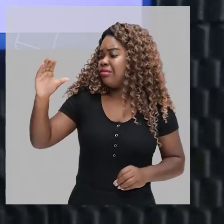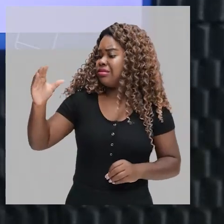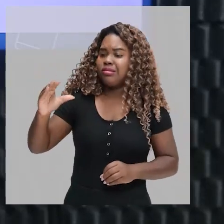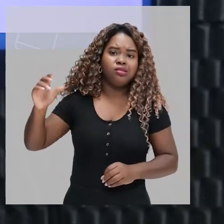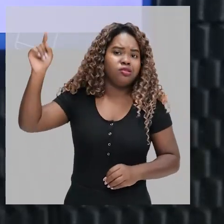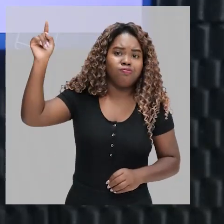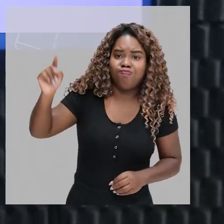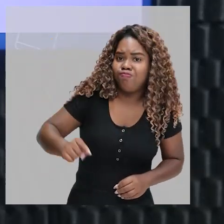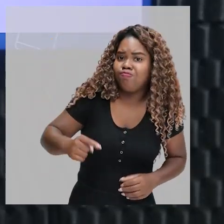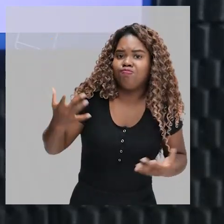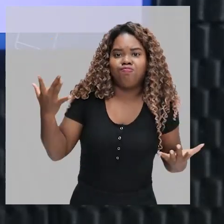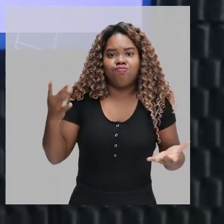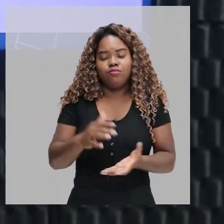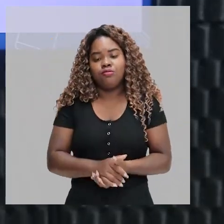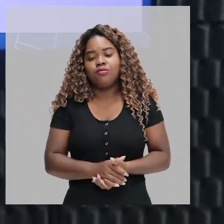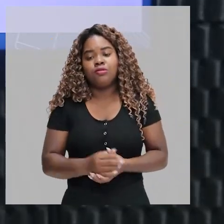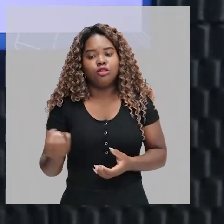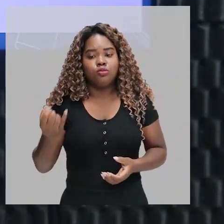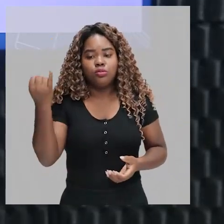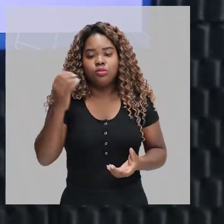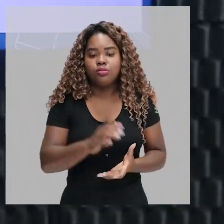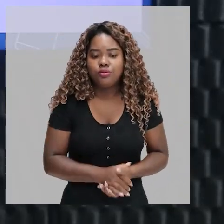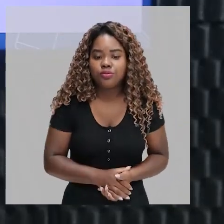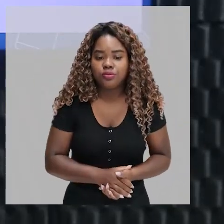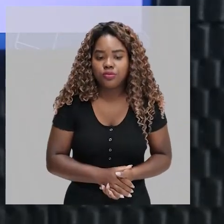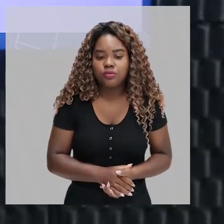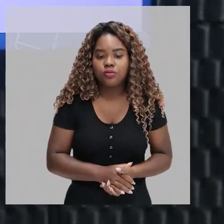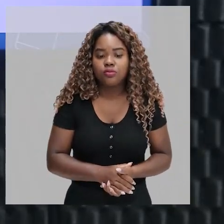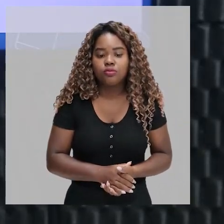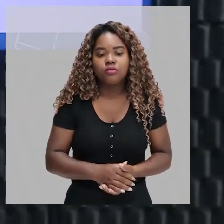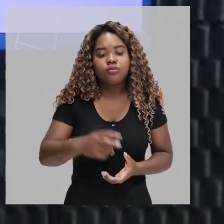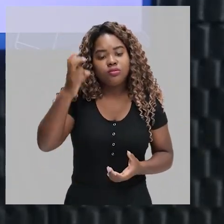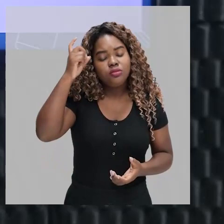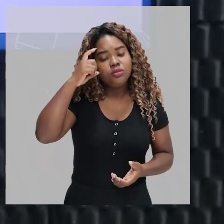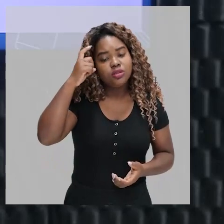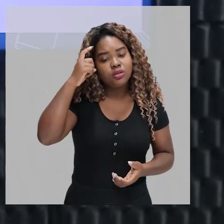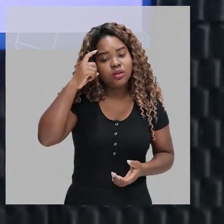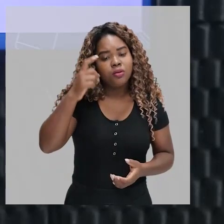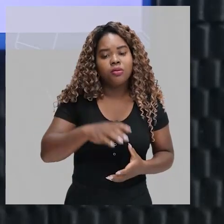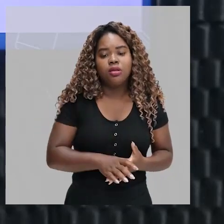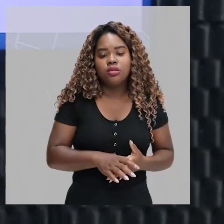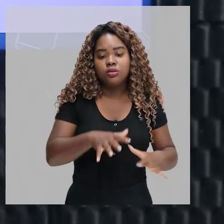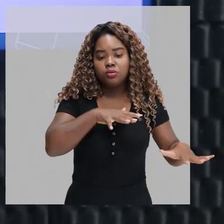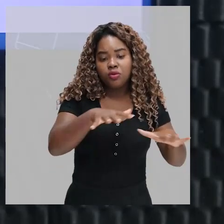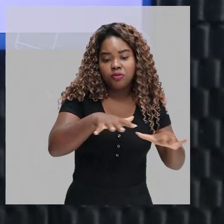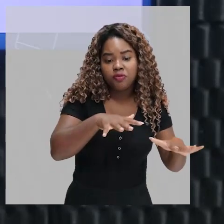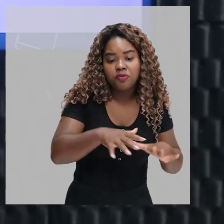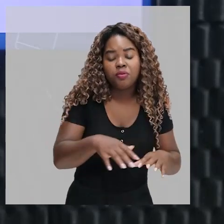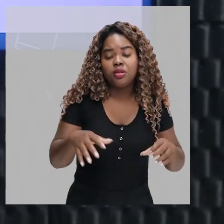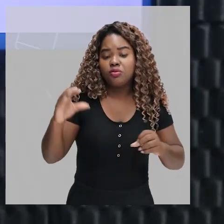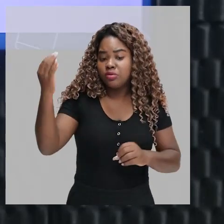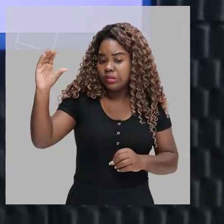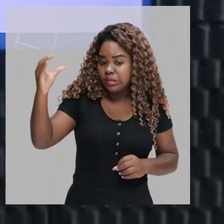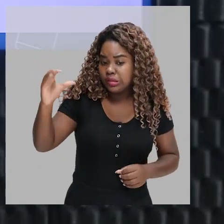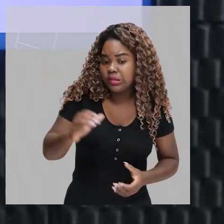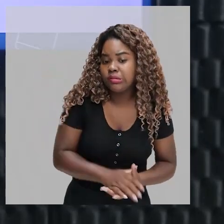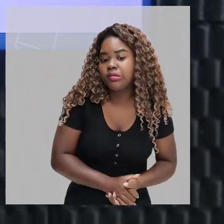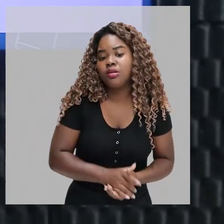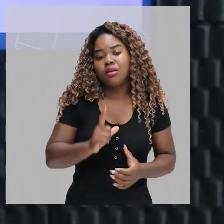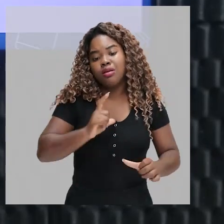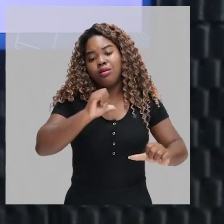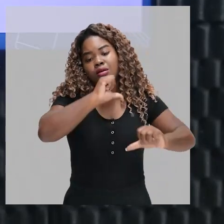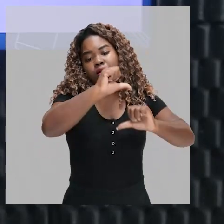um assunto polêmica então gente nessa época que Imaginem a revolução científica aqui do século 17 isso trouxe assim